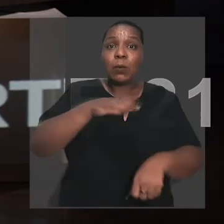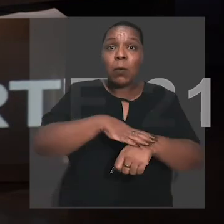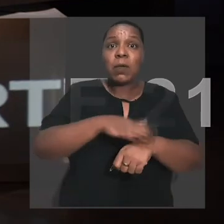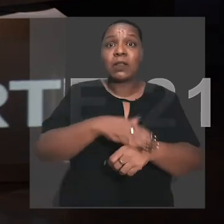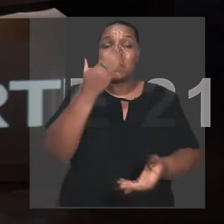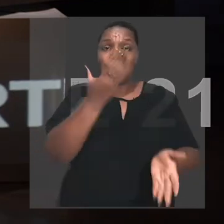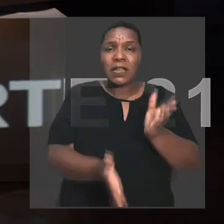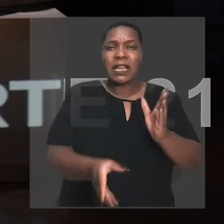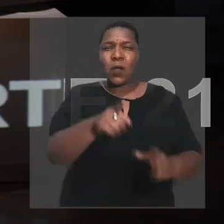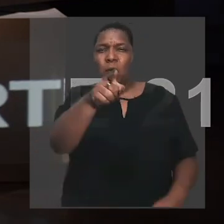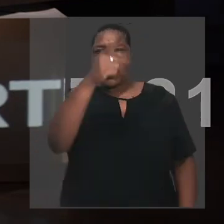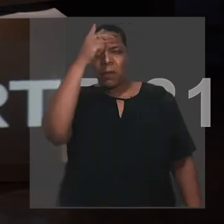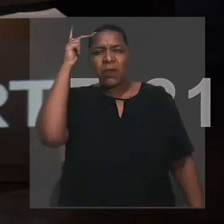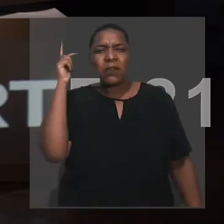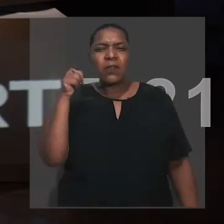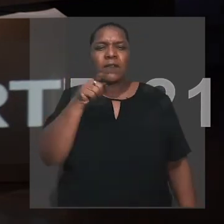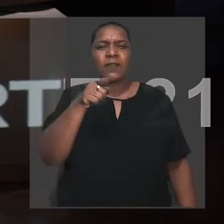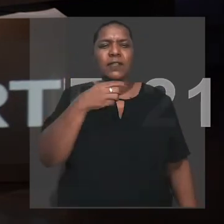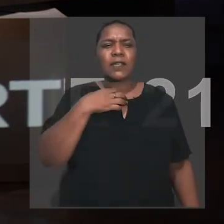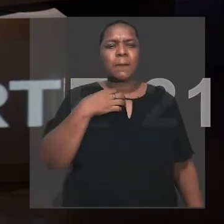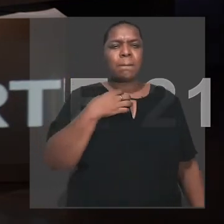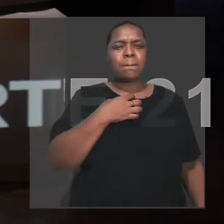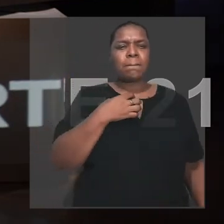Nesse momento, alguém que você